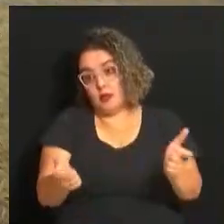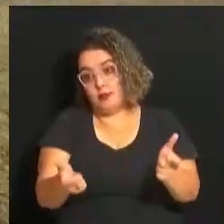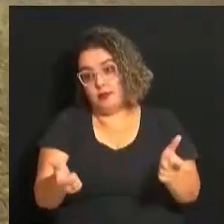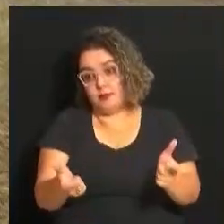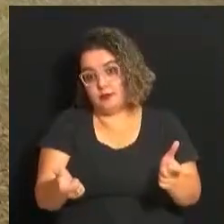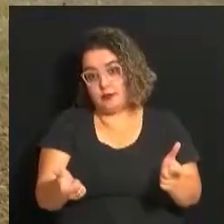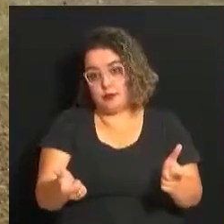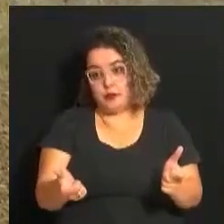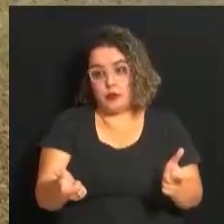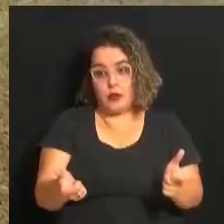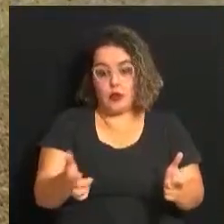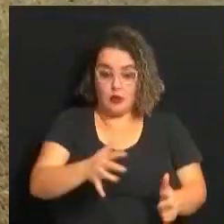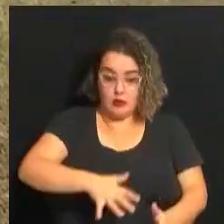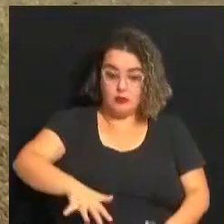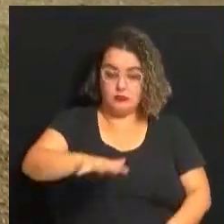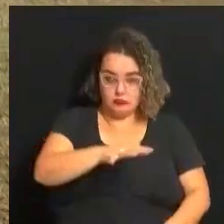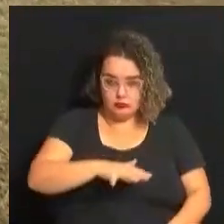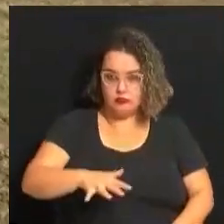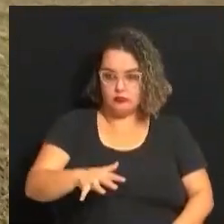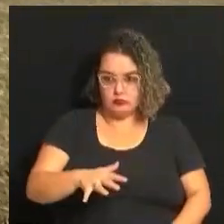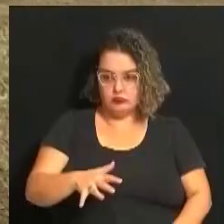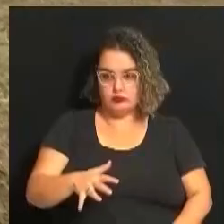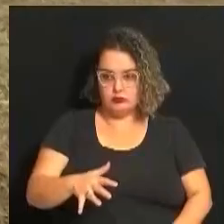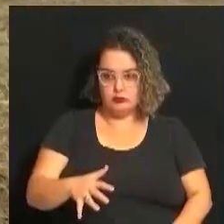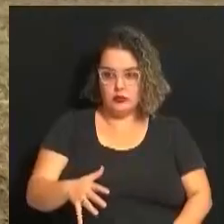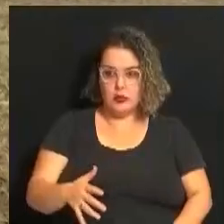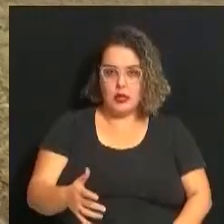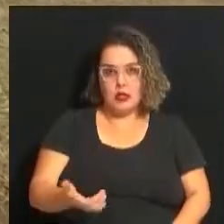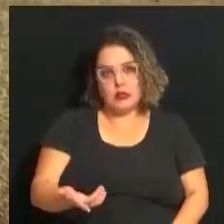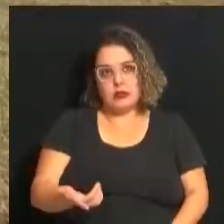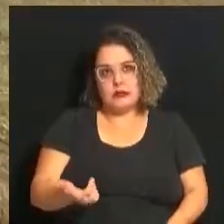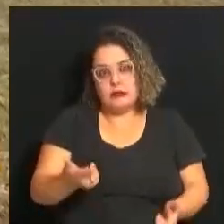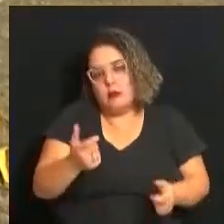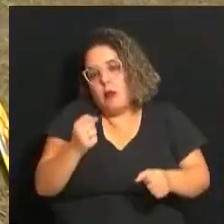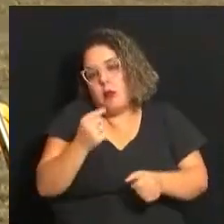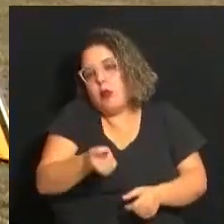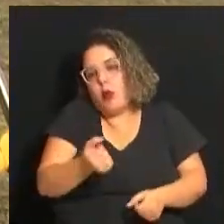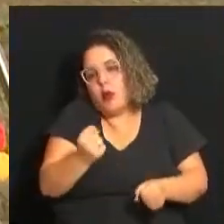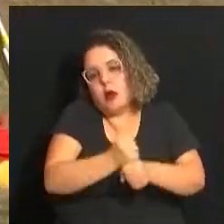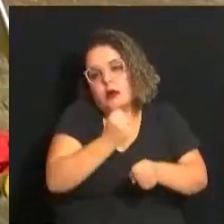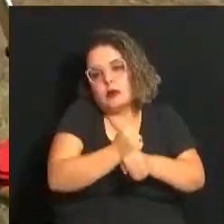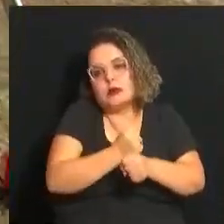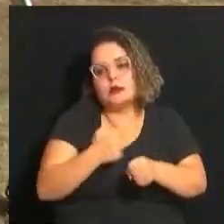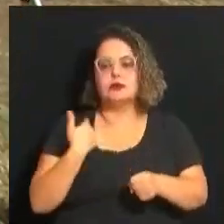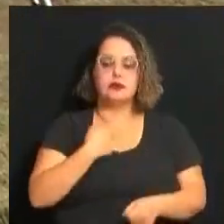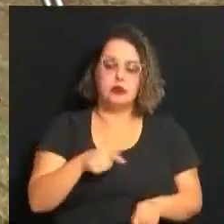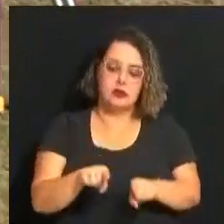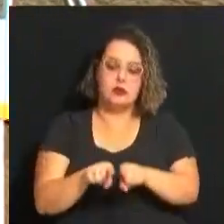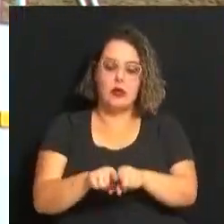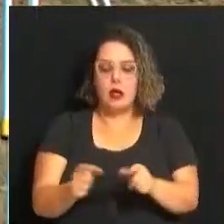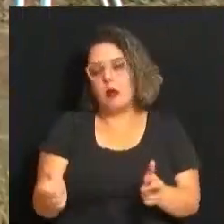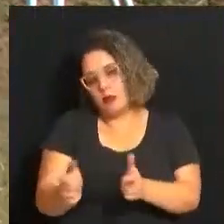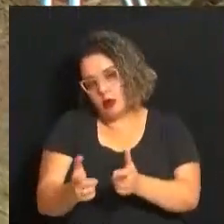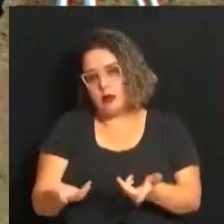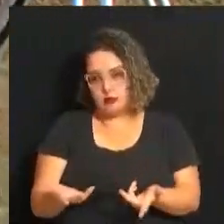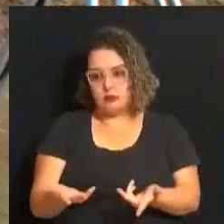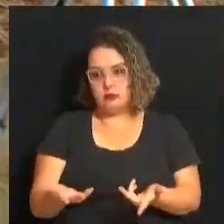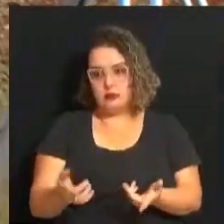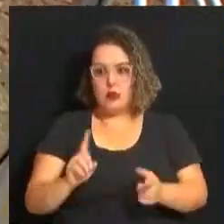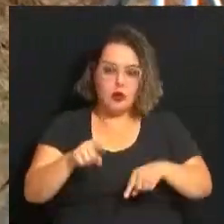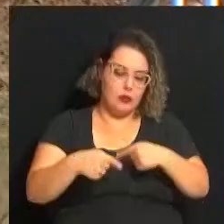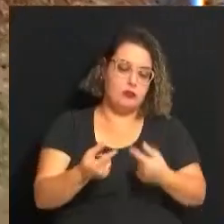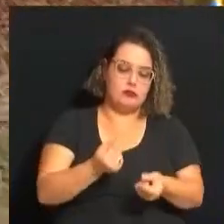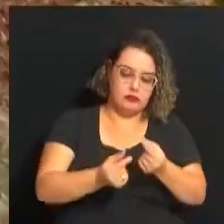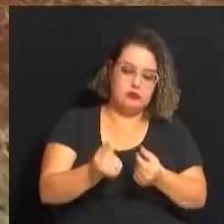automaticamente o mercado que está aquecido ele esfria também. Né? Então você tem desafios, como acho que qualquer outra profissão, nessa questão econômica,